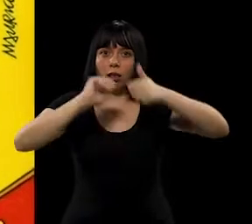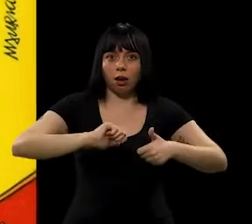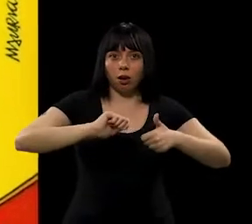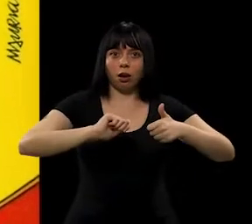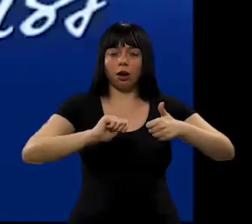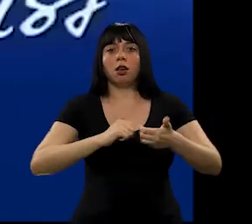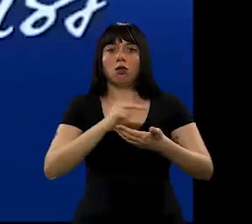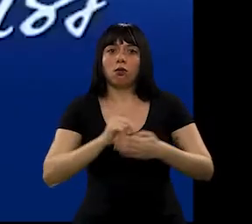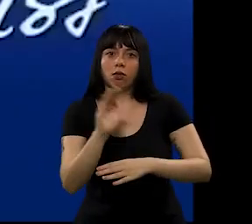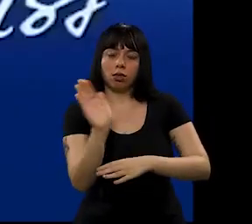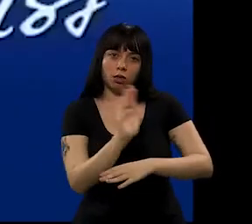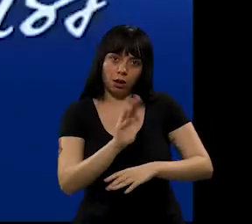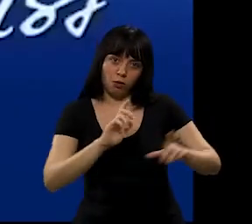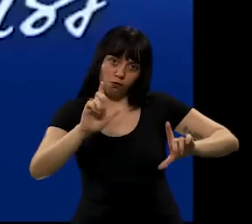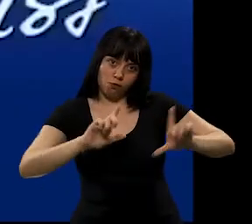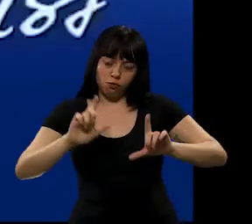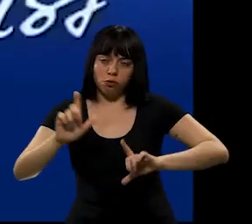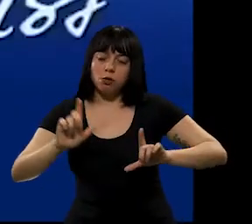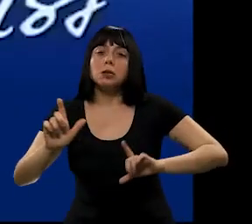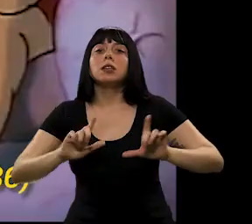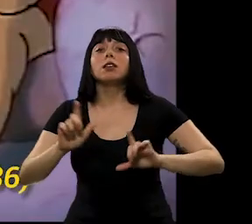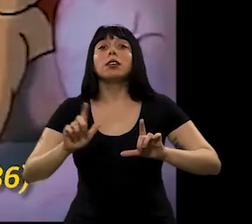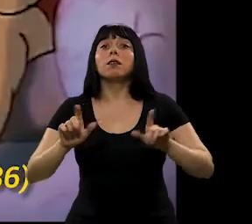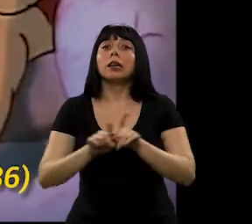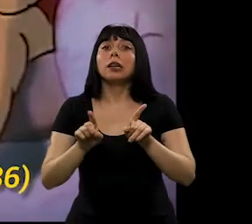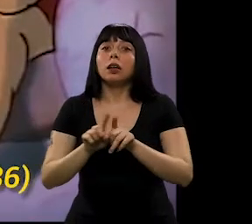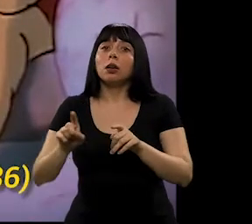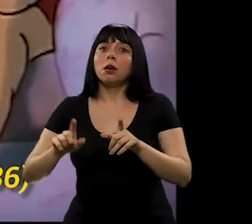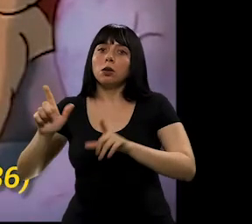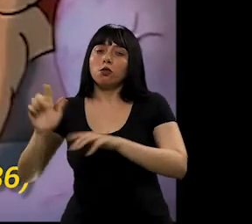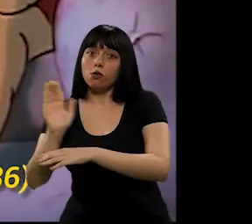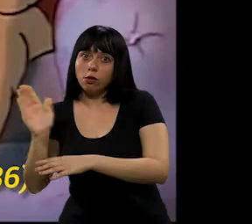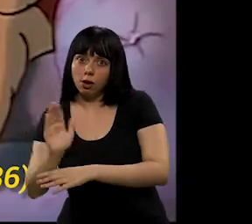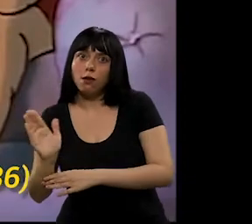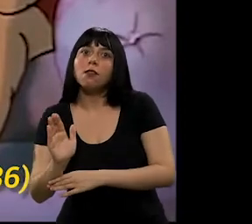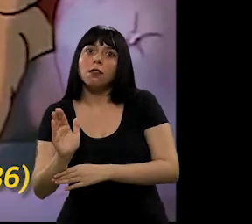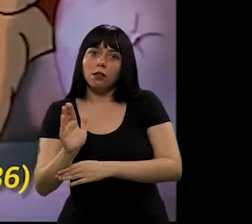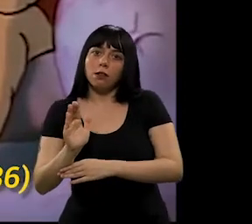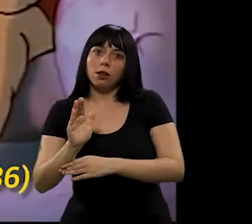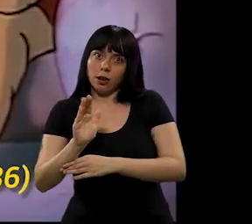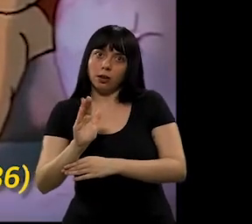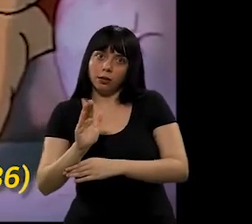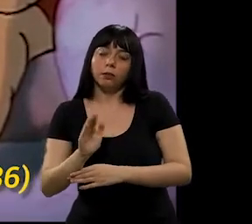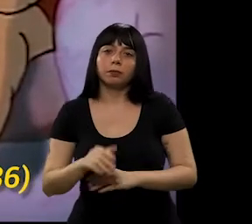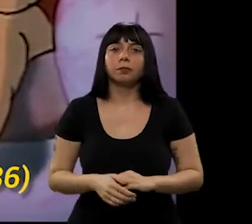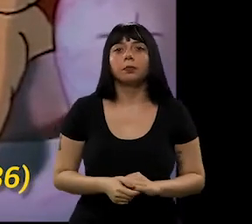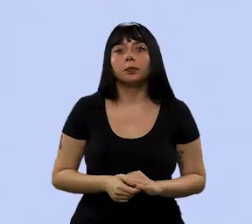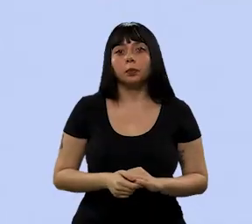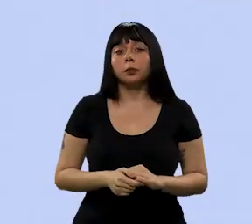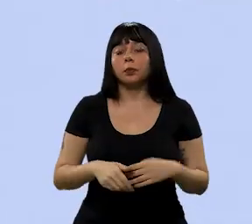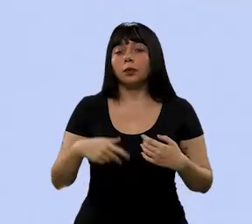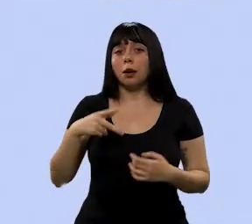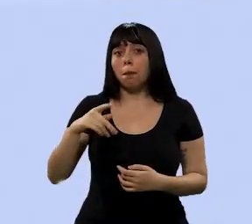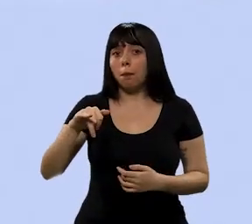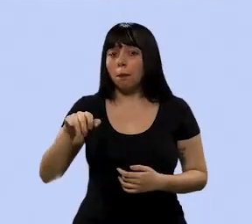da Mônica, ganhando movimento em animações para a TV e para o cinema, investimento que trouxe um respiro para o mercado nacional. A